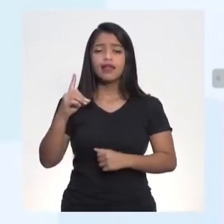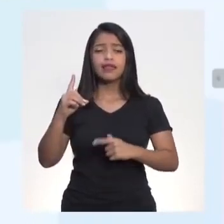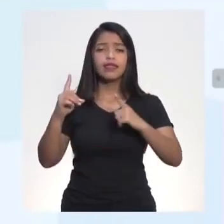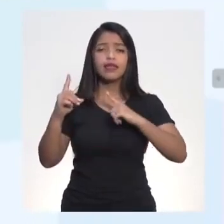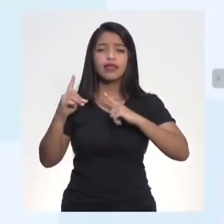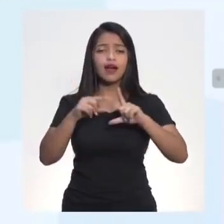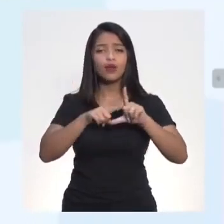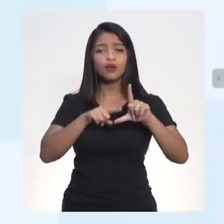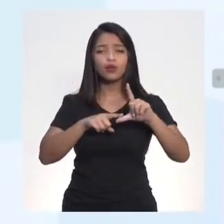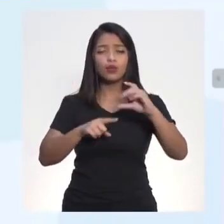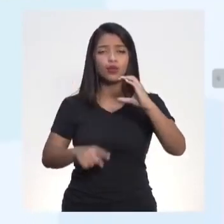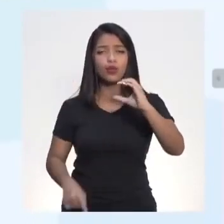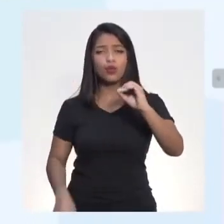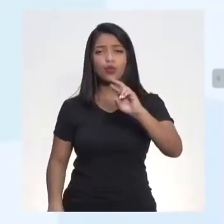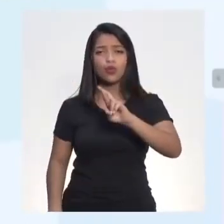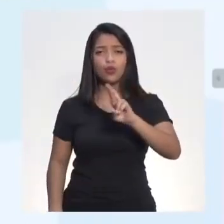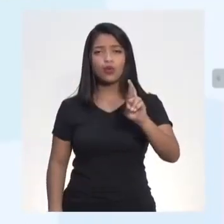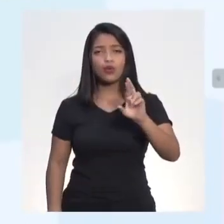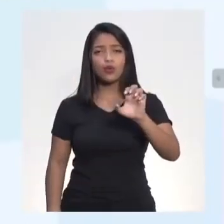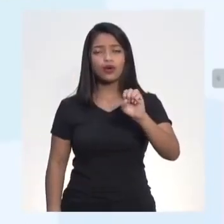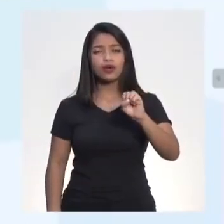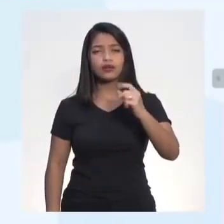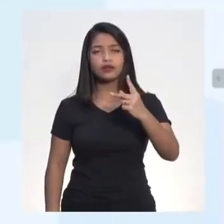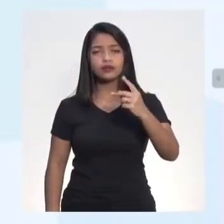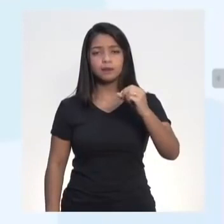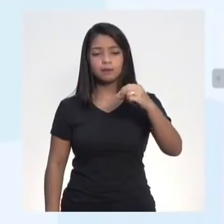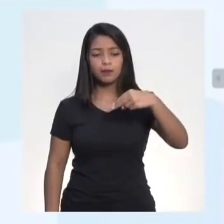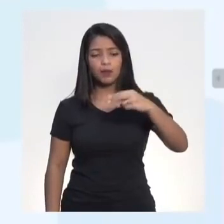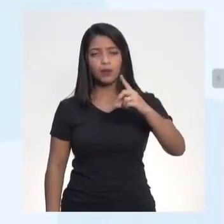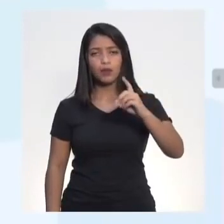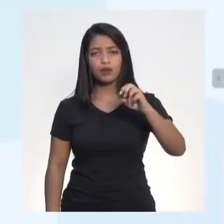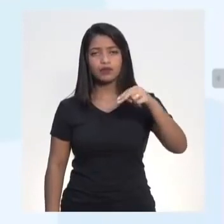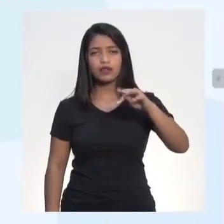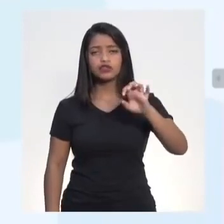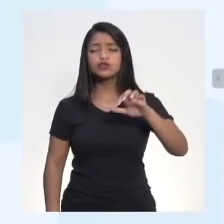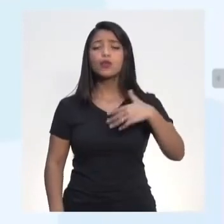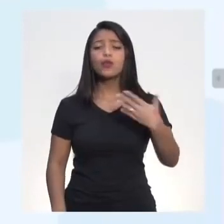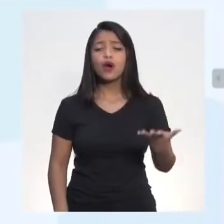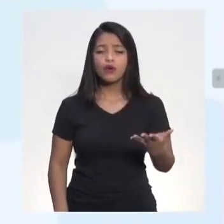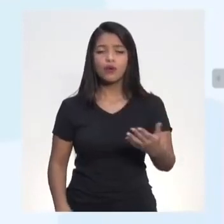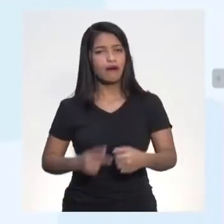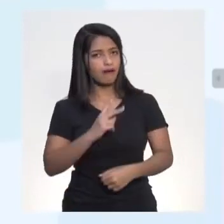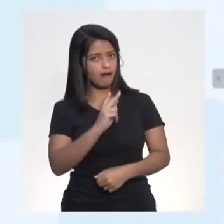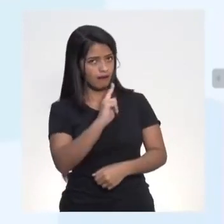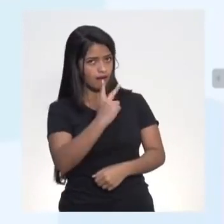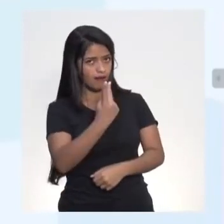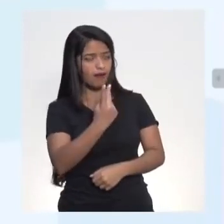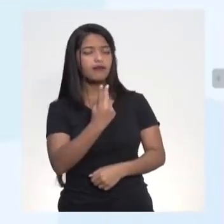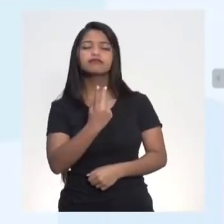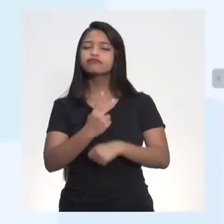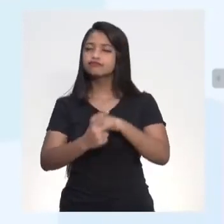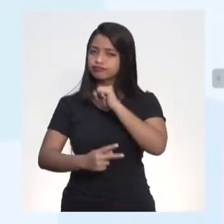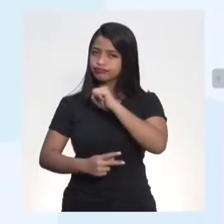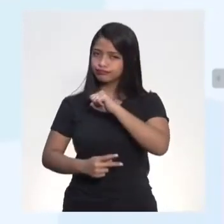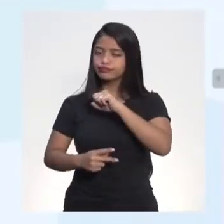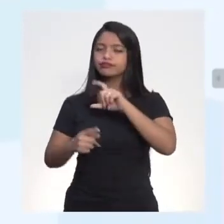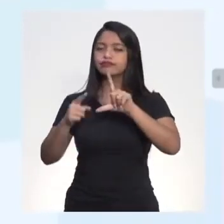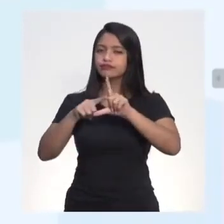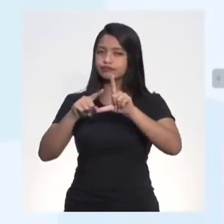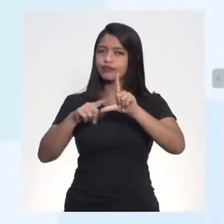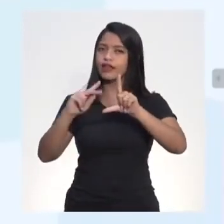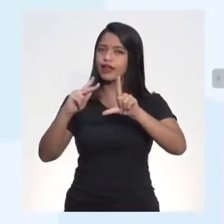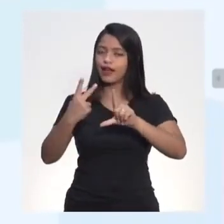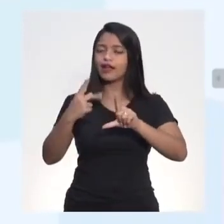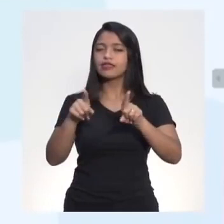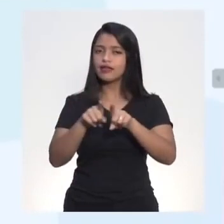É o H. Então, eu sei que o H também aqui, ó, teria 120 graus. Então, eu posso dizer que o B e